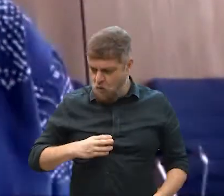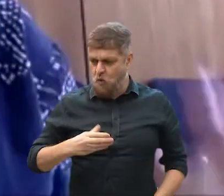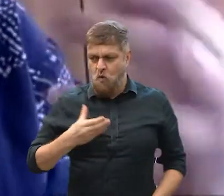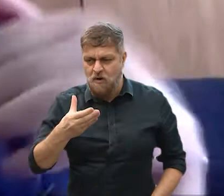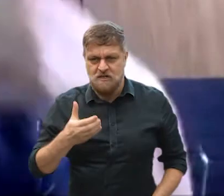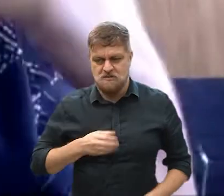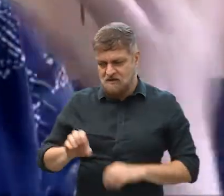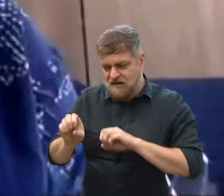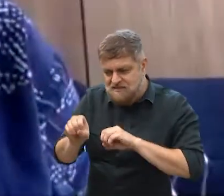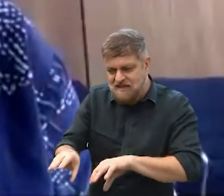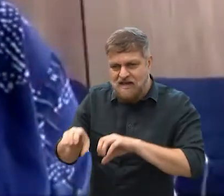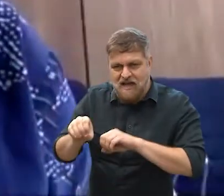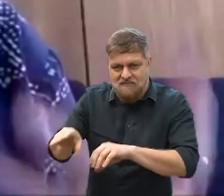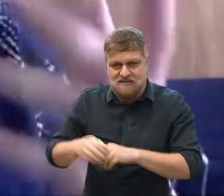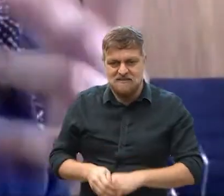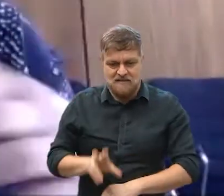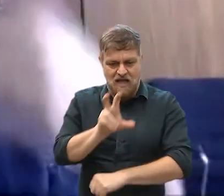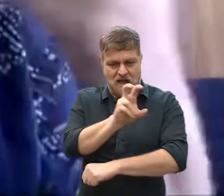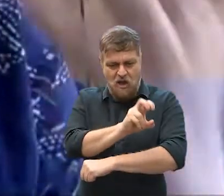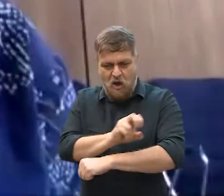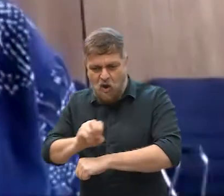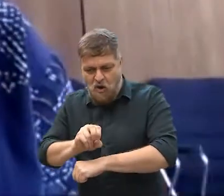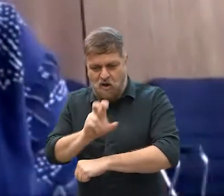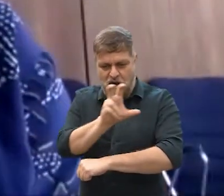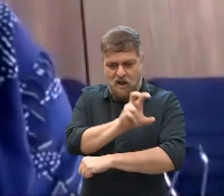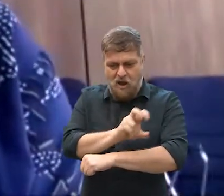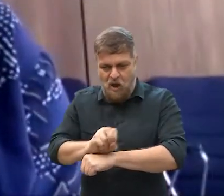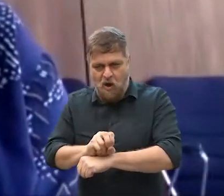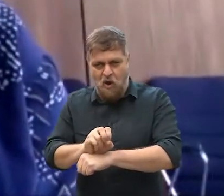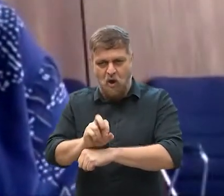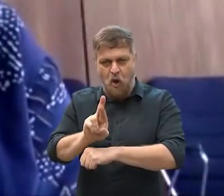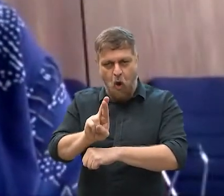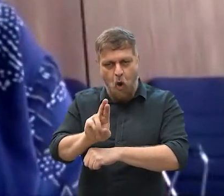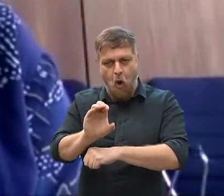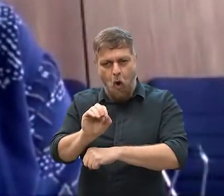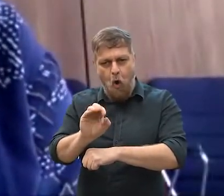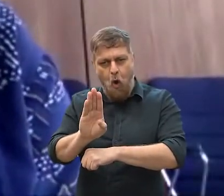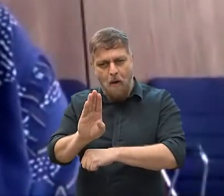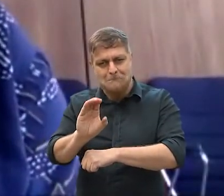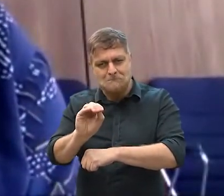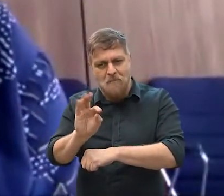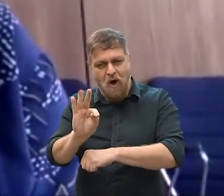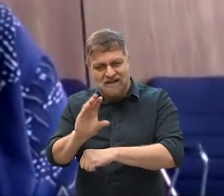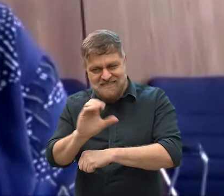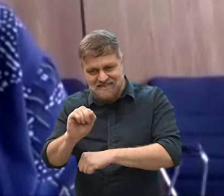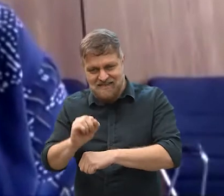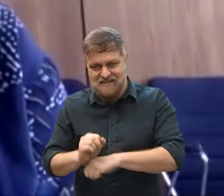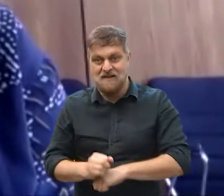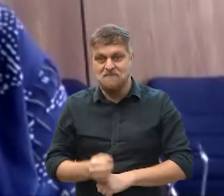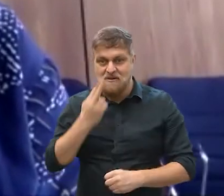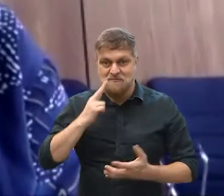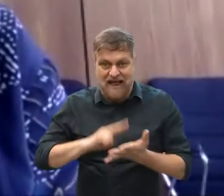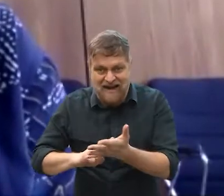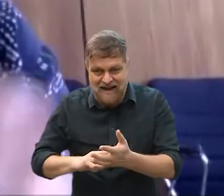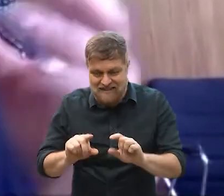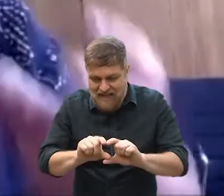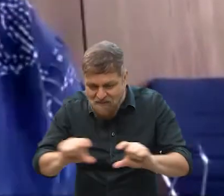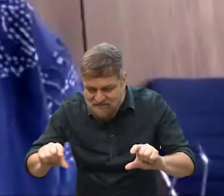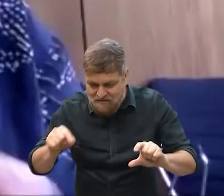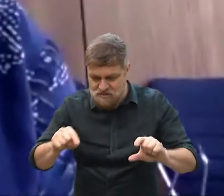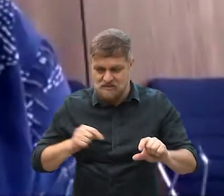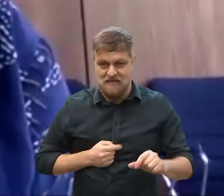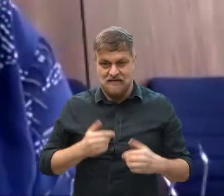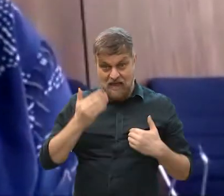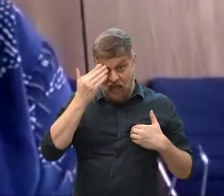corajosa, de eu ter ensinado para eles robótica, quanto aquilo tinha modificado a vida deles. Mas o final da carta era exatamente essa frase, né?